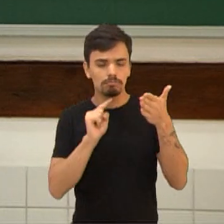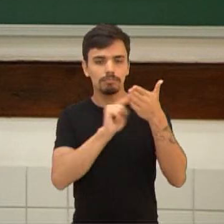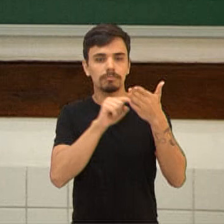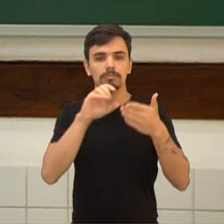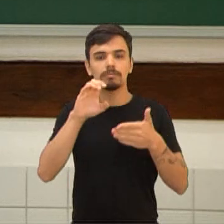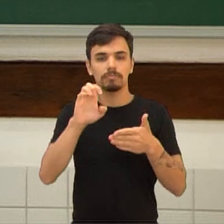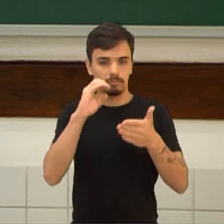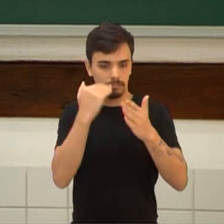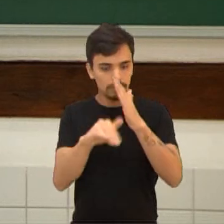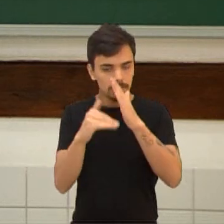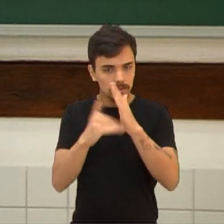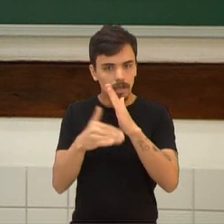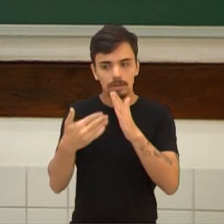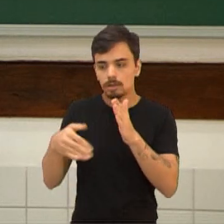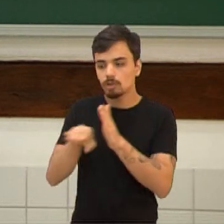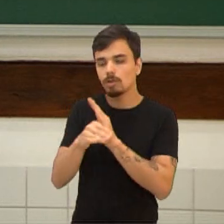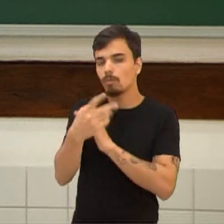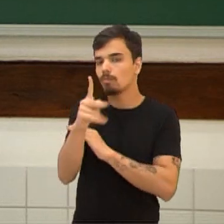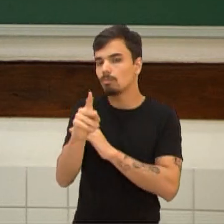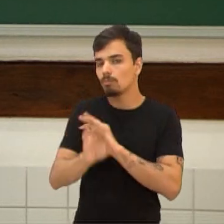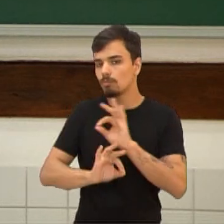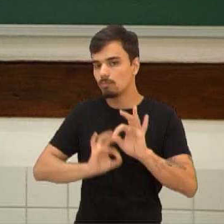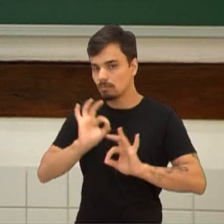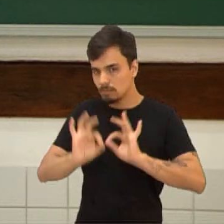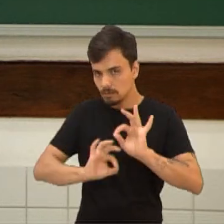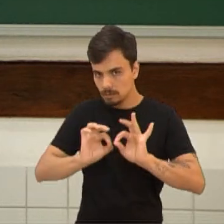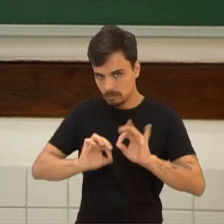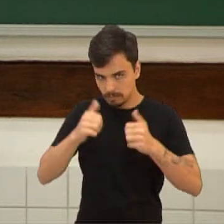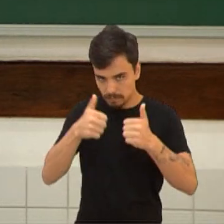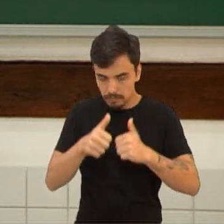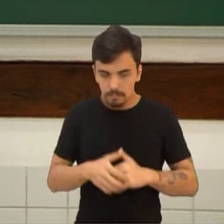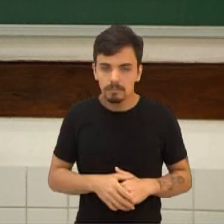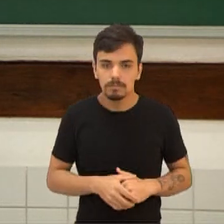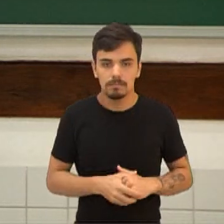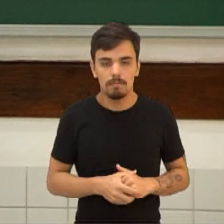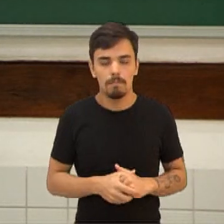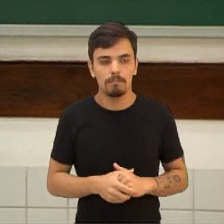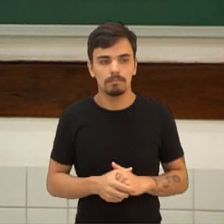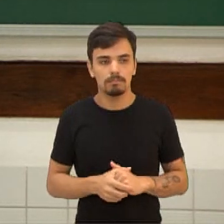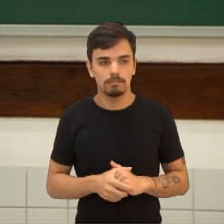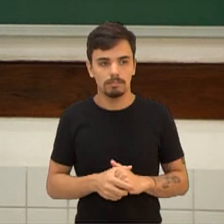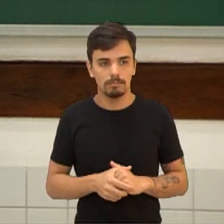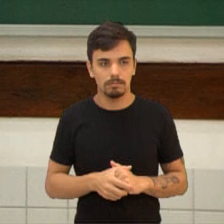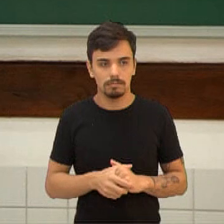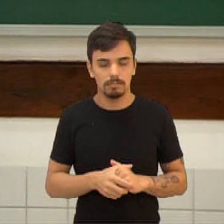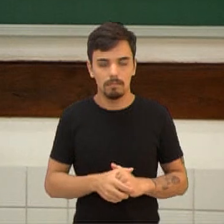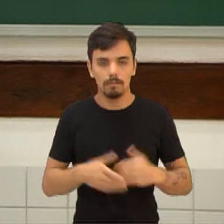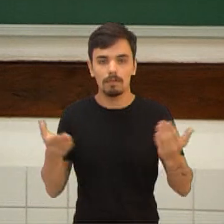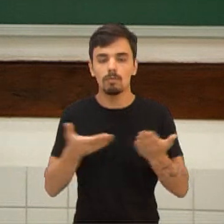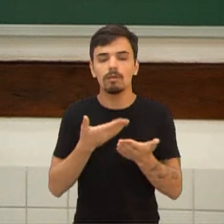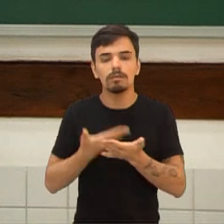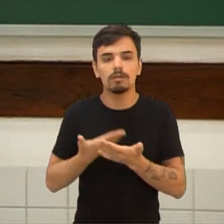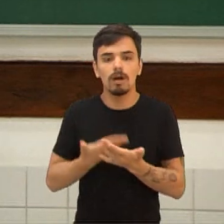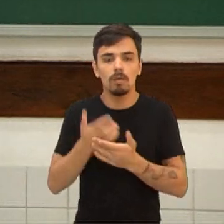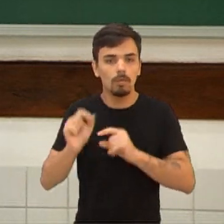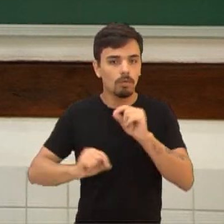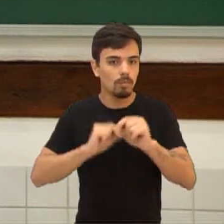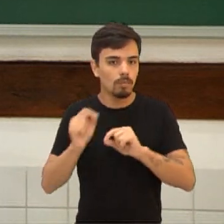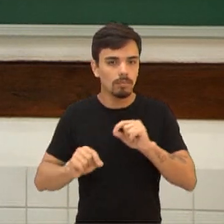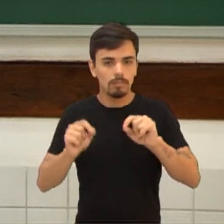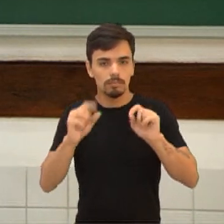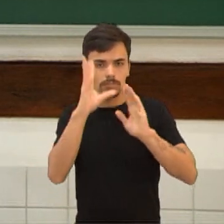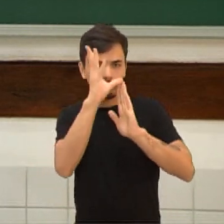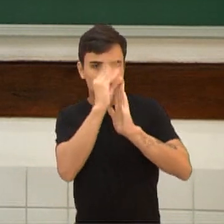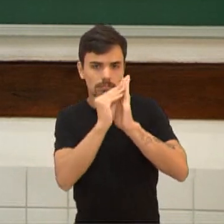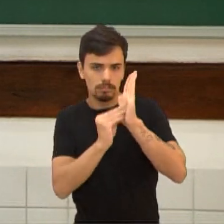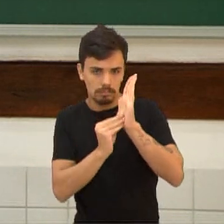chegue até o seu professor, para que ele faça a correção, ok? Então vamos lá. Bom, nossa aula hoje, nós vamos trabalhar esses conteúdos